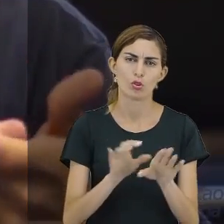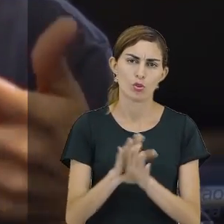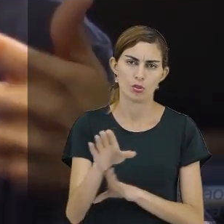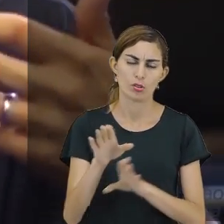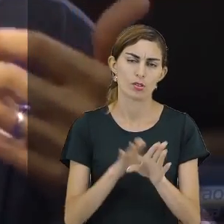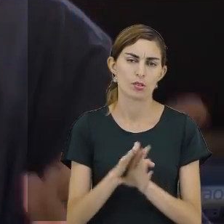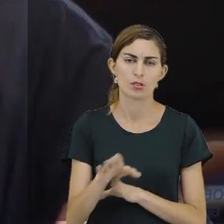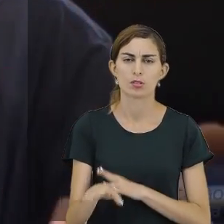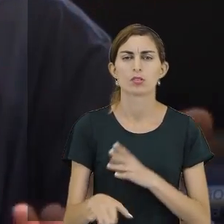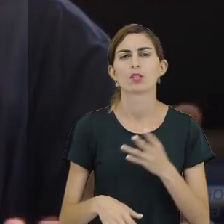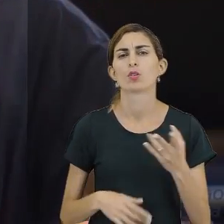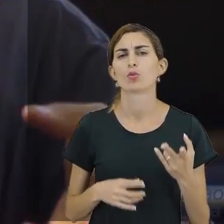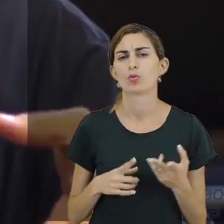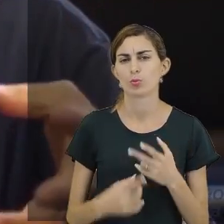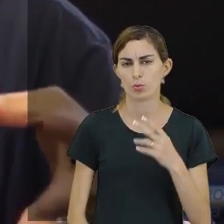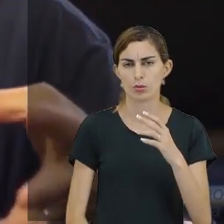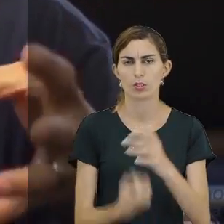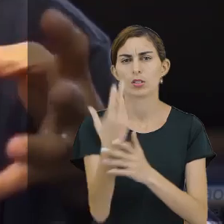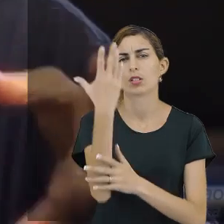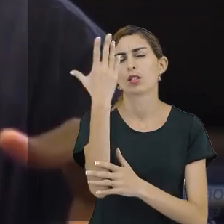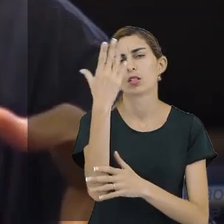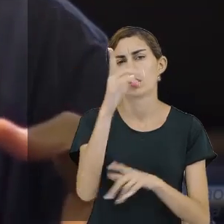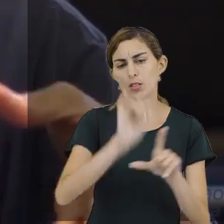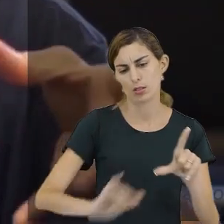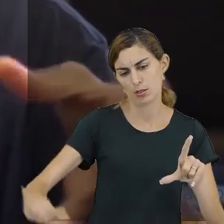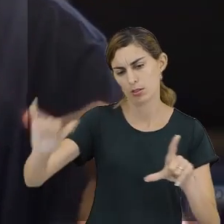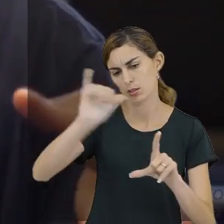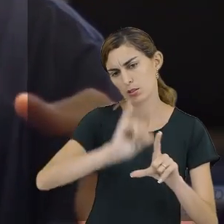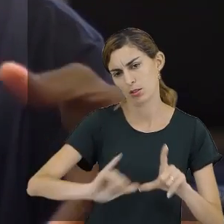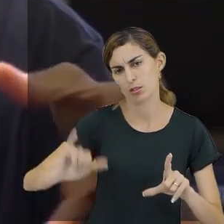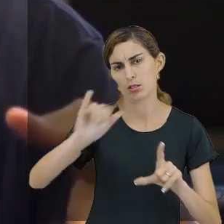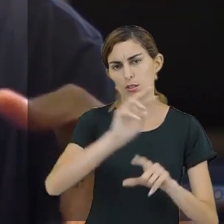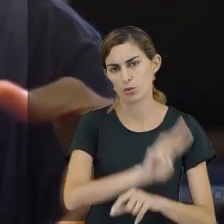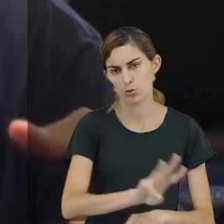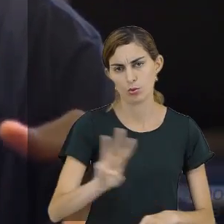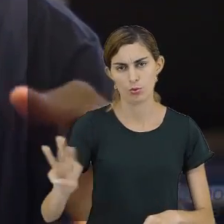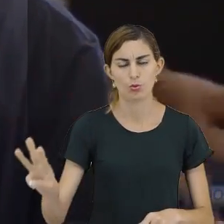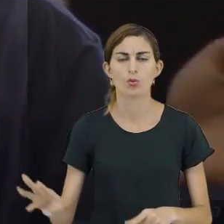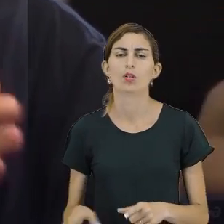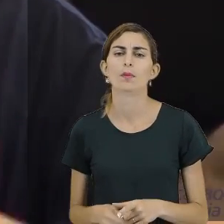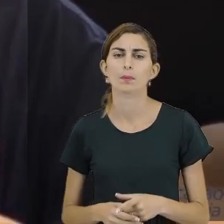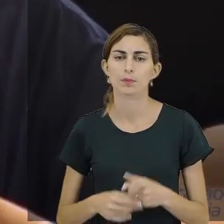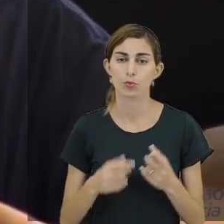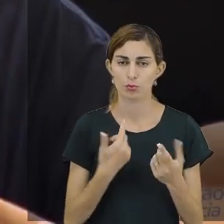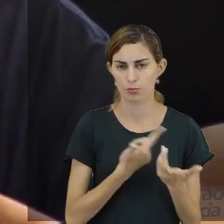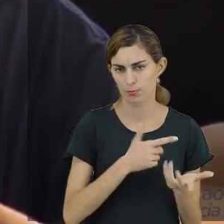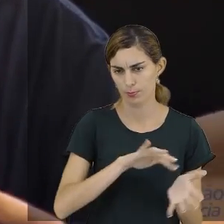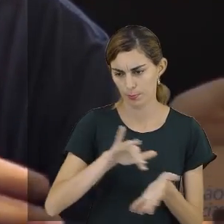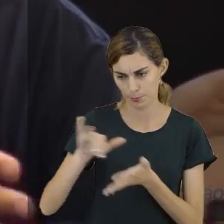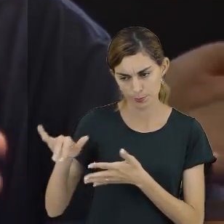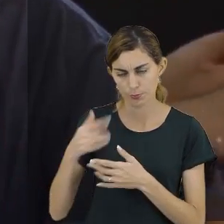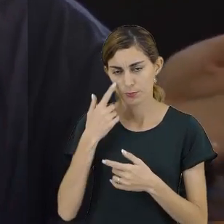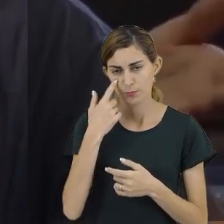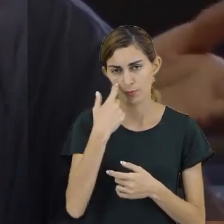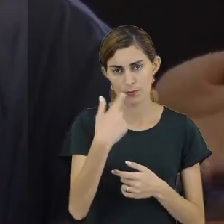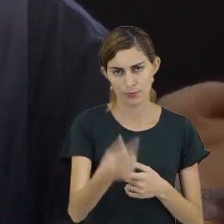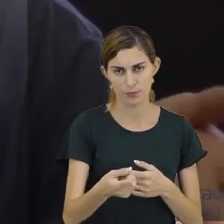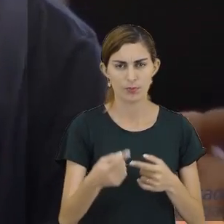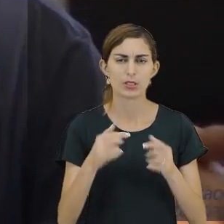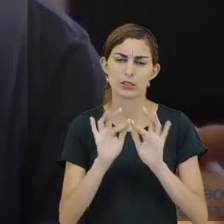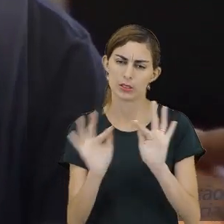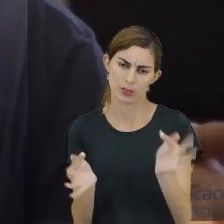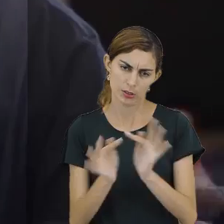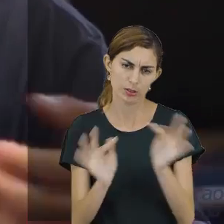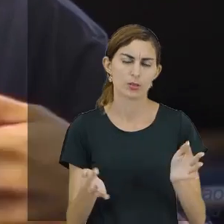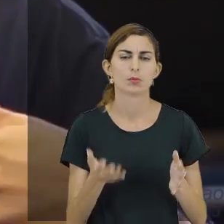e orientações sobre como é que você poderia criar, por exemplo, layouts para a web utilizando o GIMP. Fora isso que nós vimos aqui, que é um